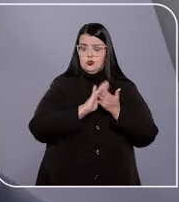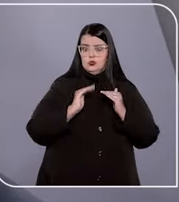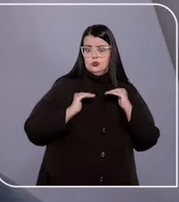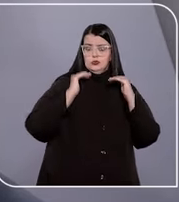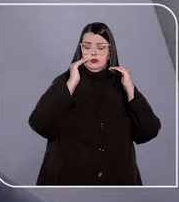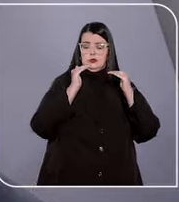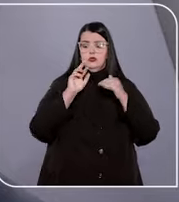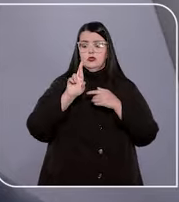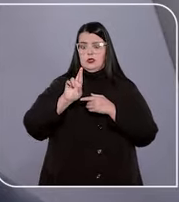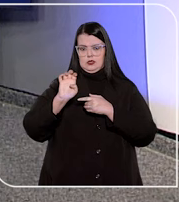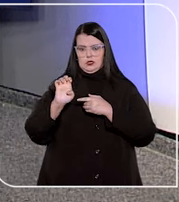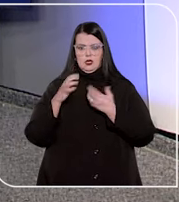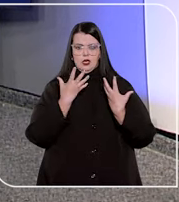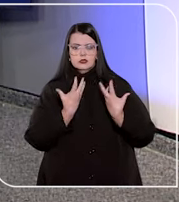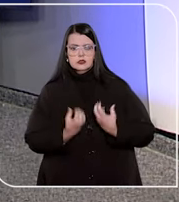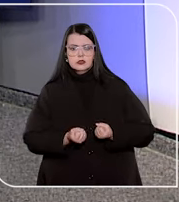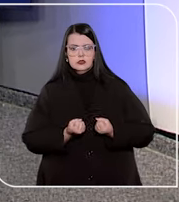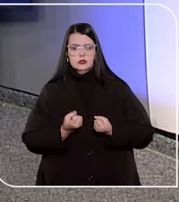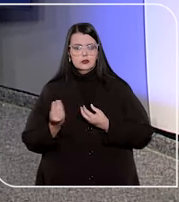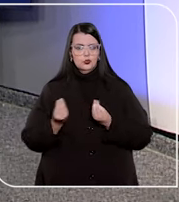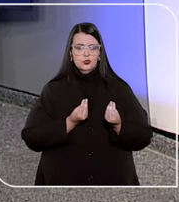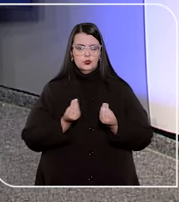esse RE ele é cabível.